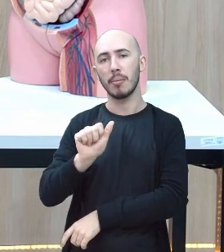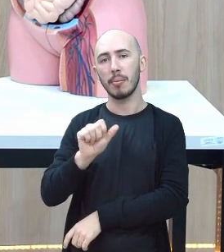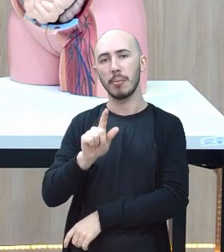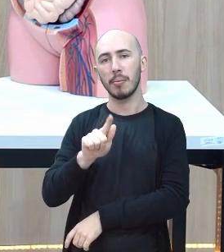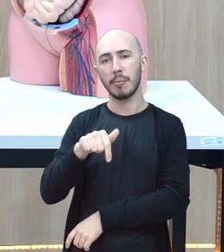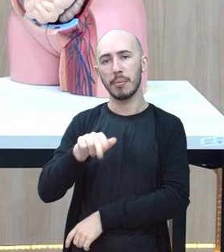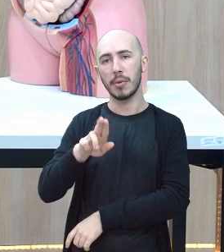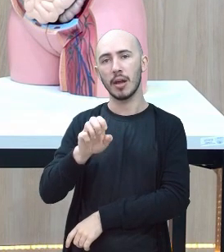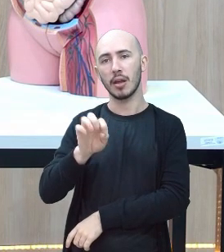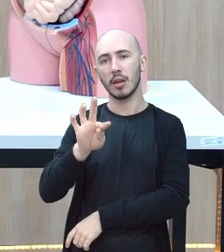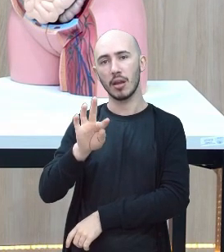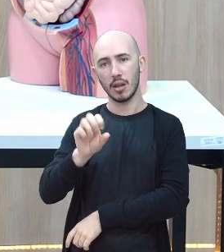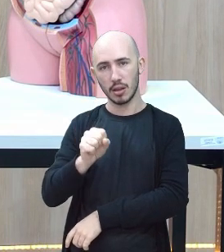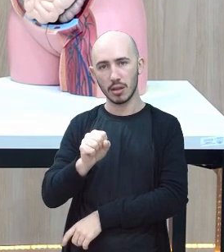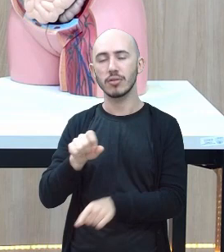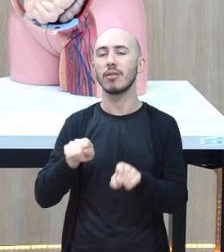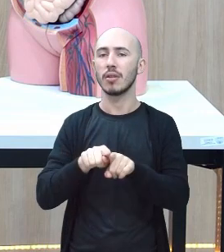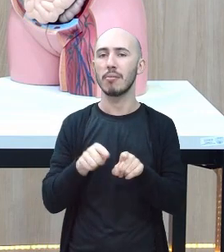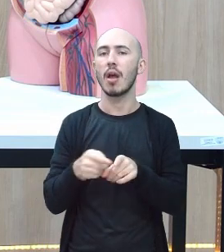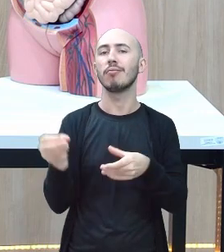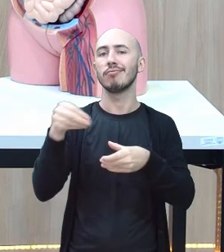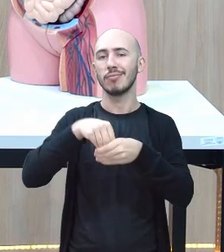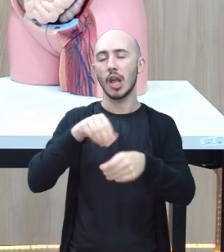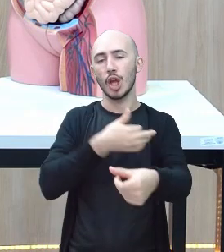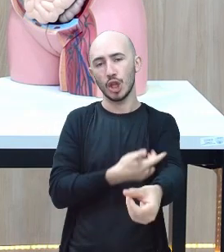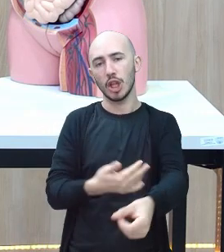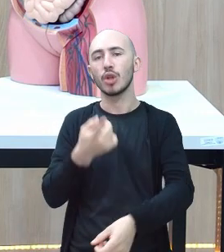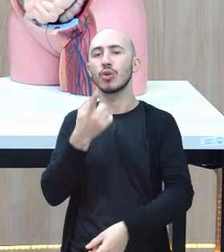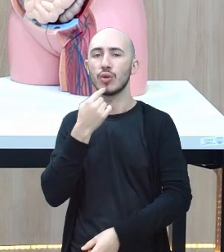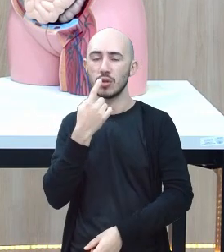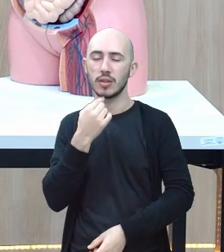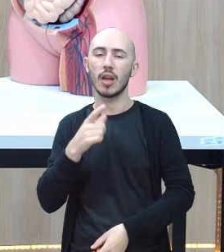células sanguíneas que estão presentes no sangue, tá